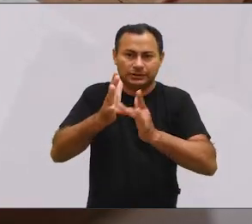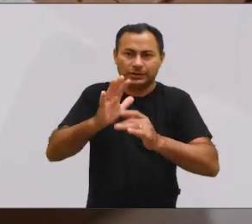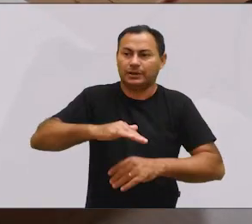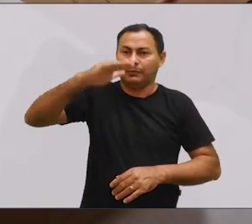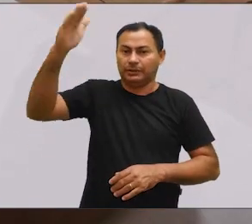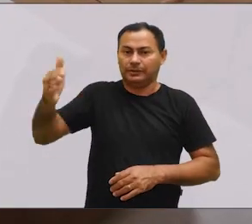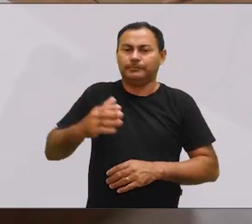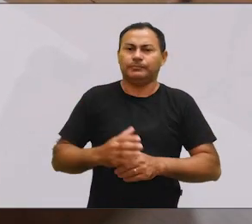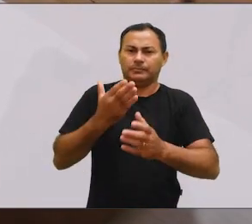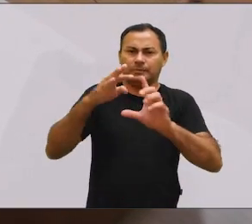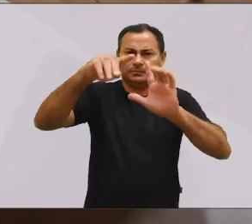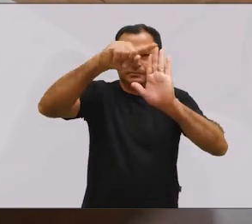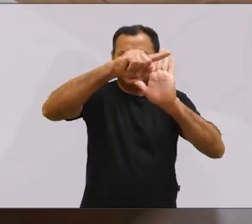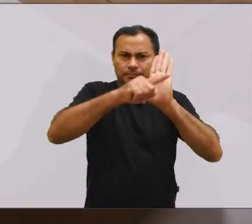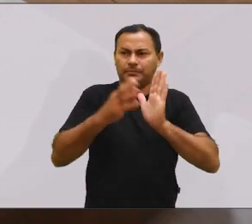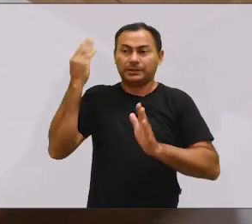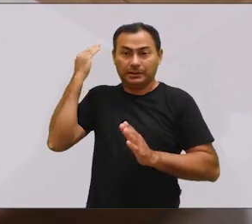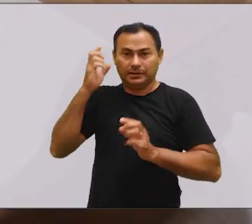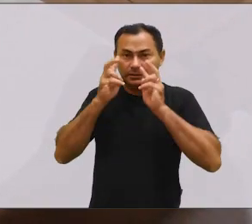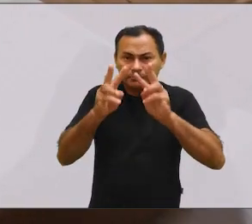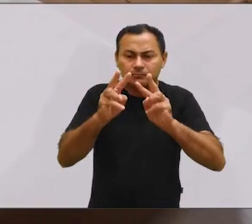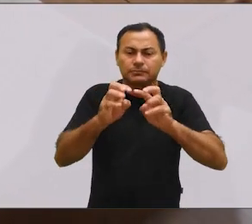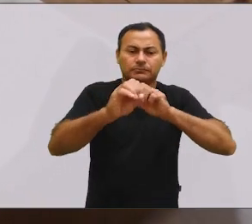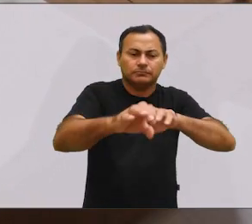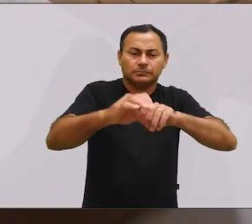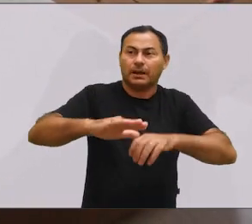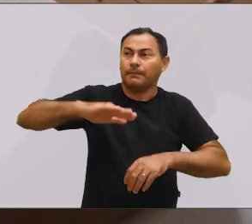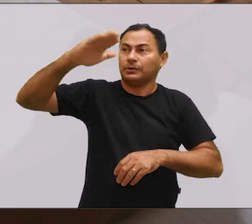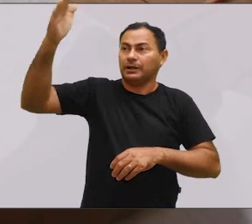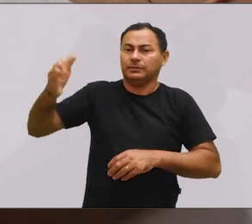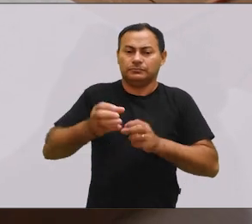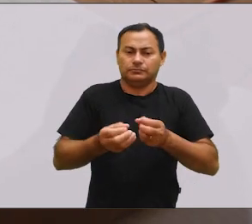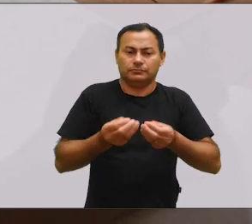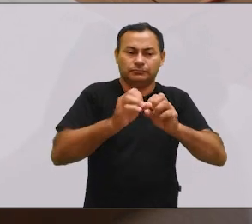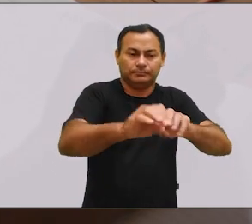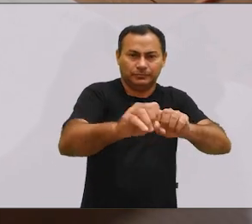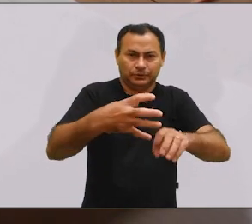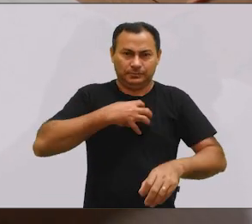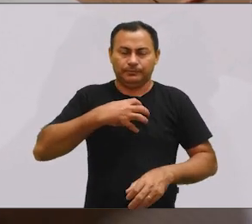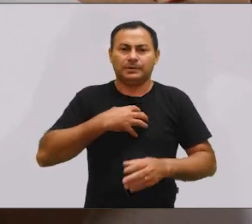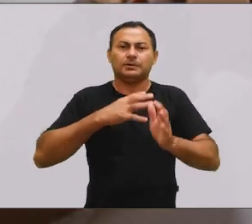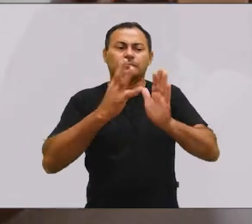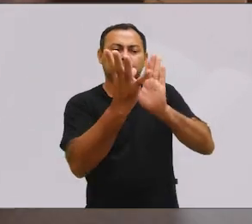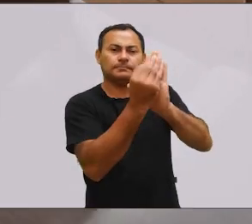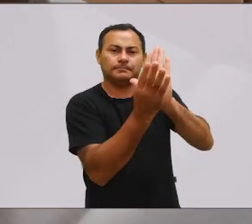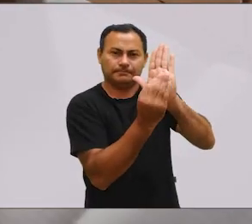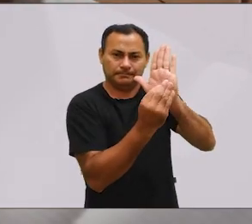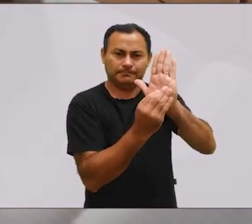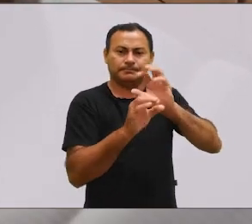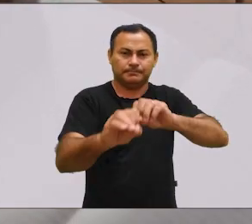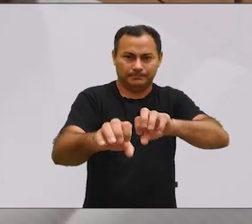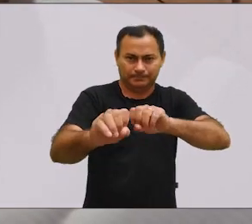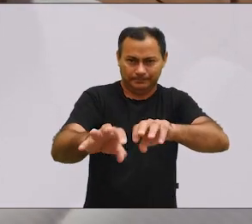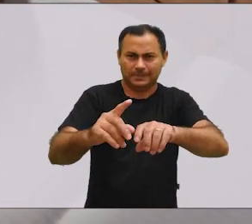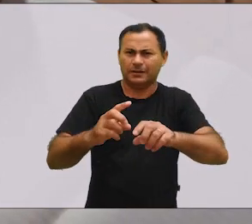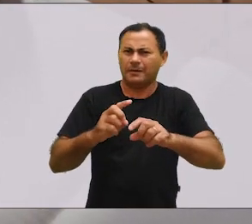programas anteriores vimos o contexto no qual o Sermão da Montanha foi dado, vimos de maneira geral qual é o conteúdo desse sermão e que